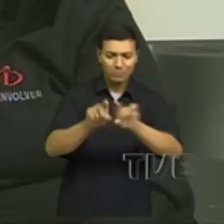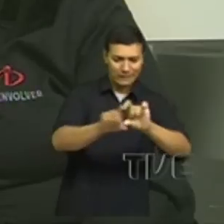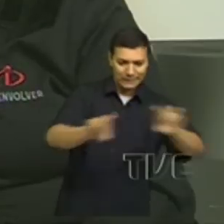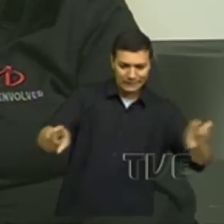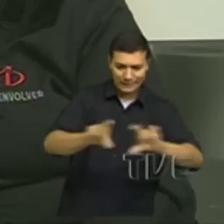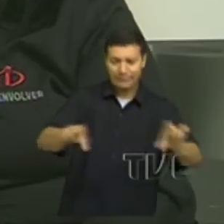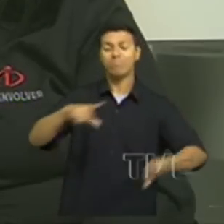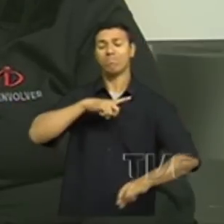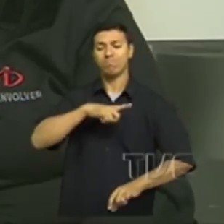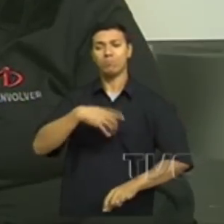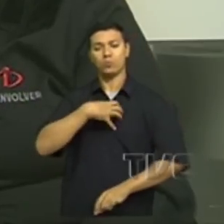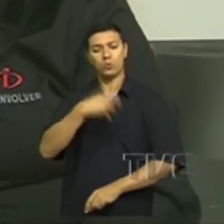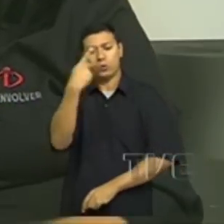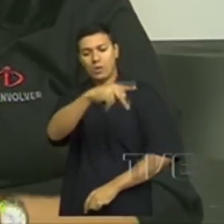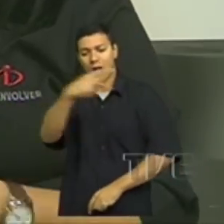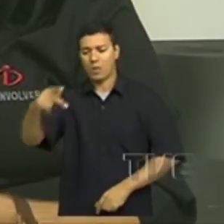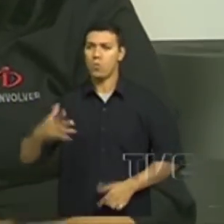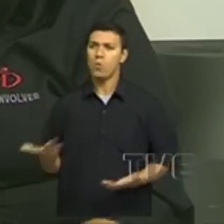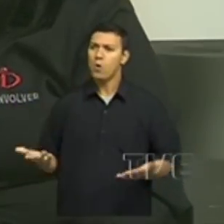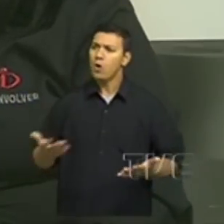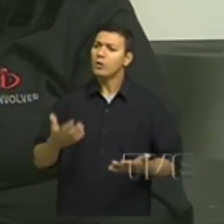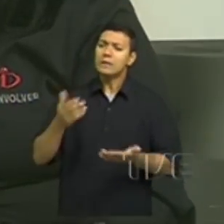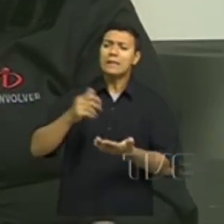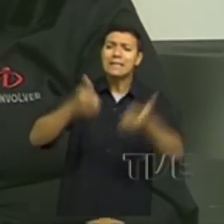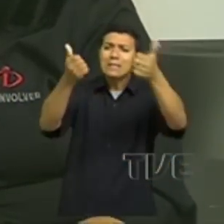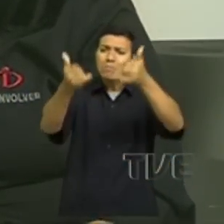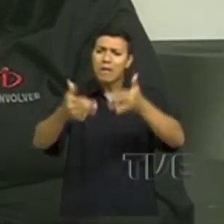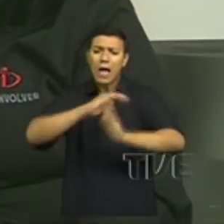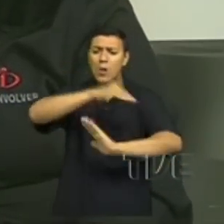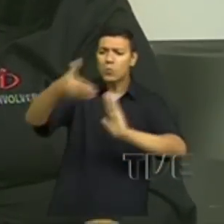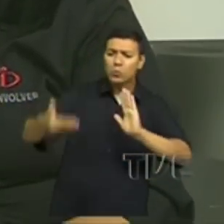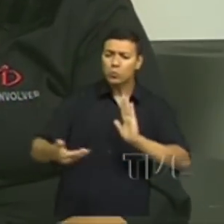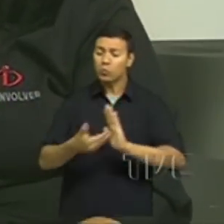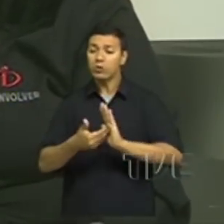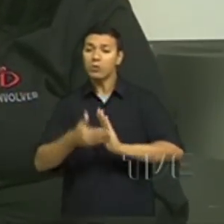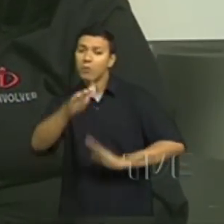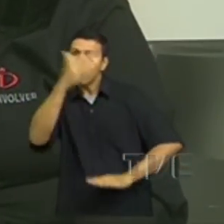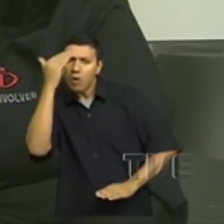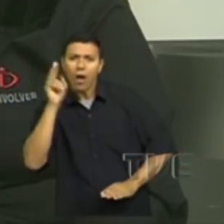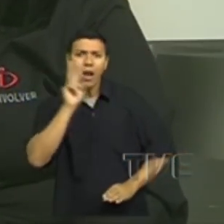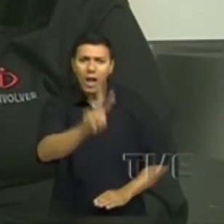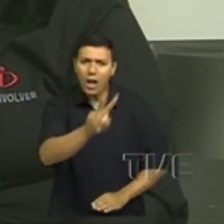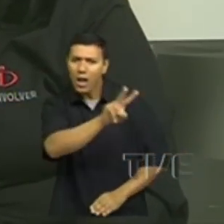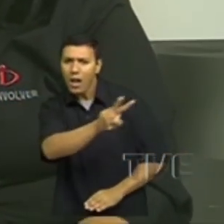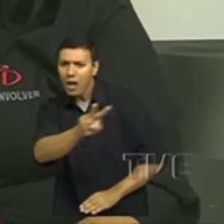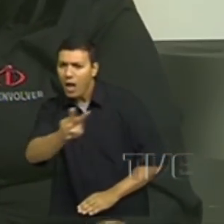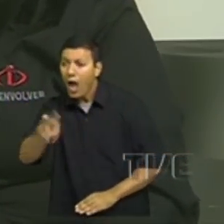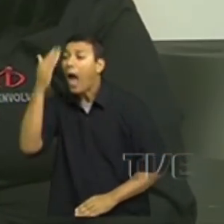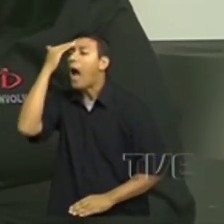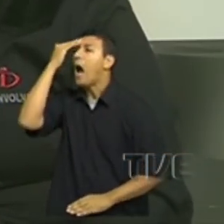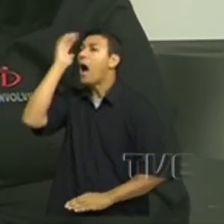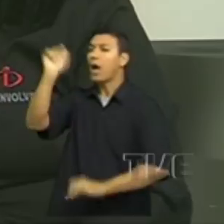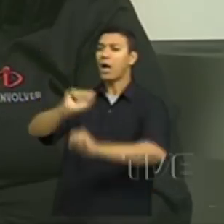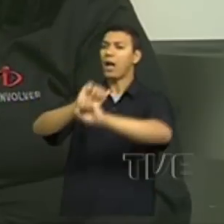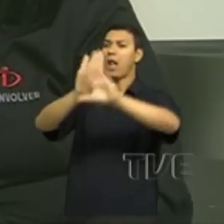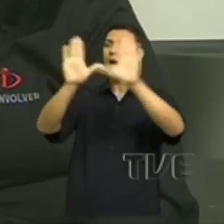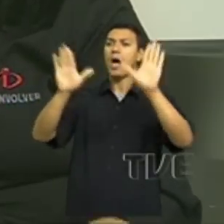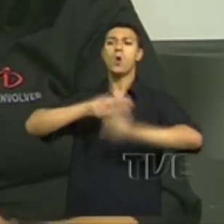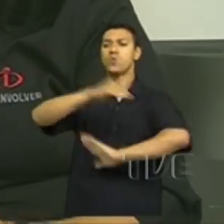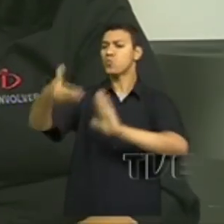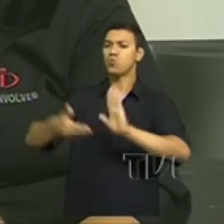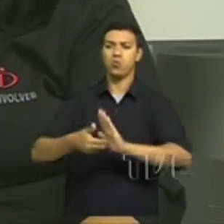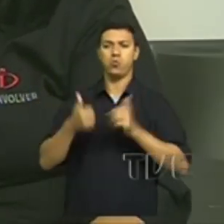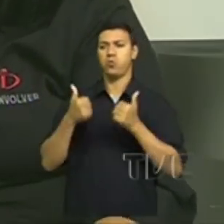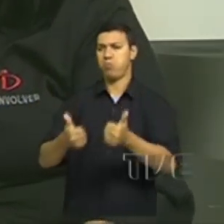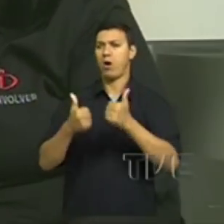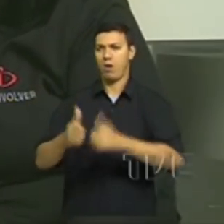tem uma necessidade específica de transcrever de forma coerente para essa comunidade surda o que está sendo passado